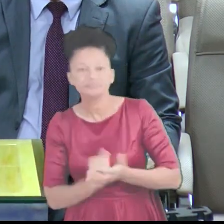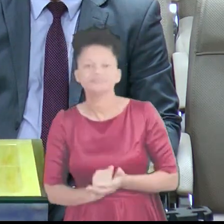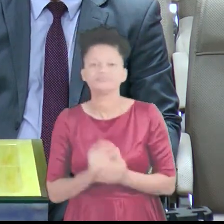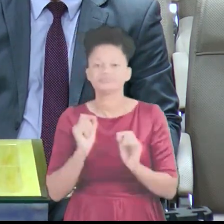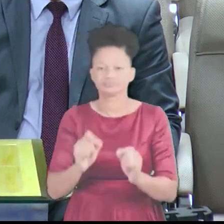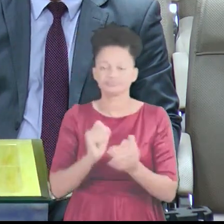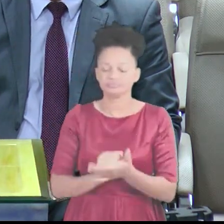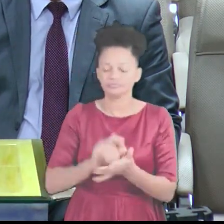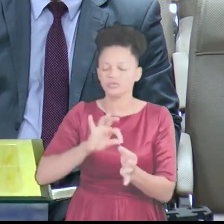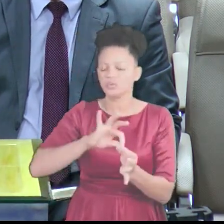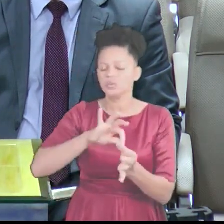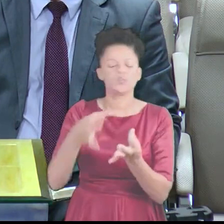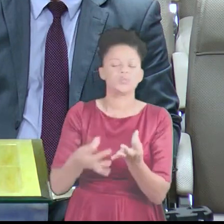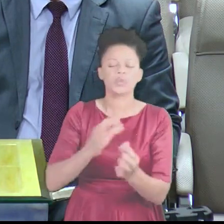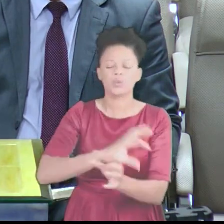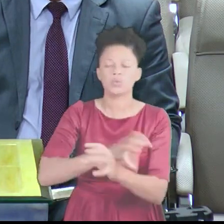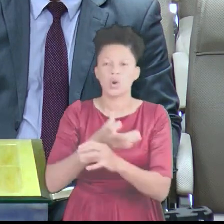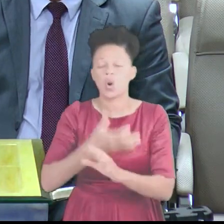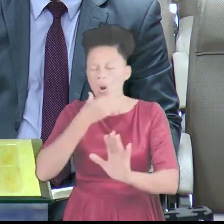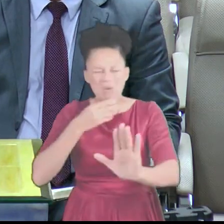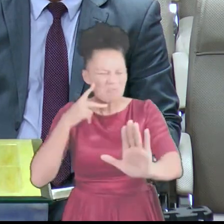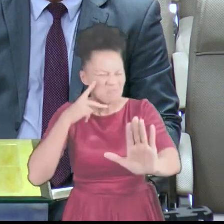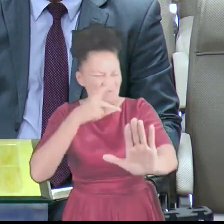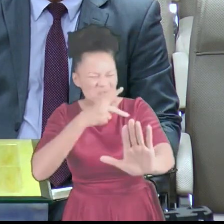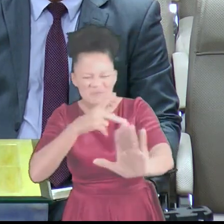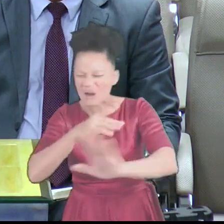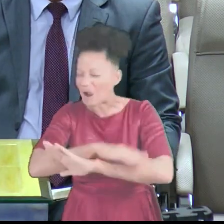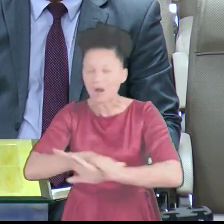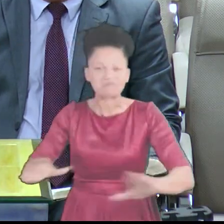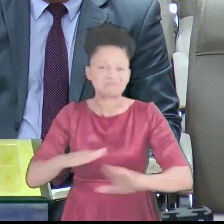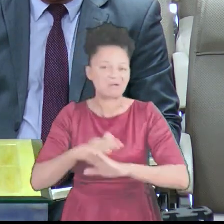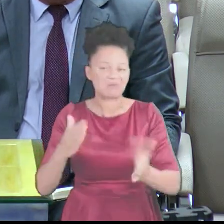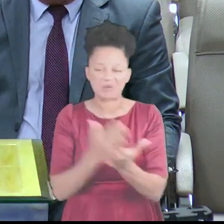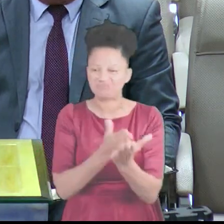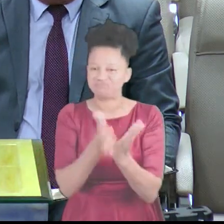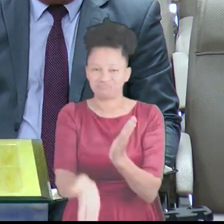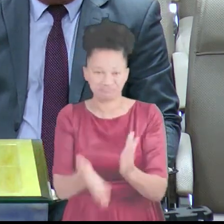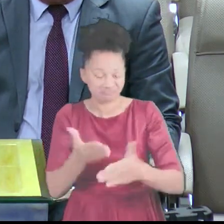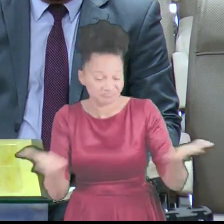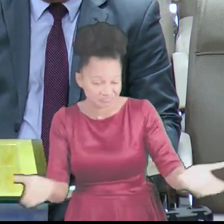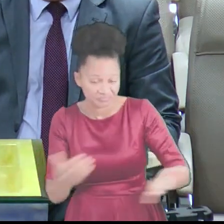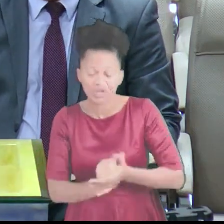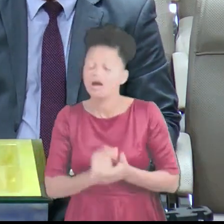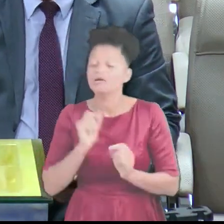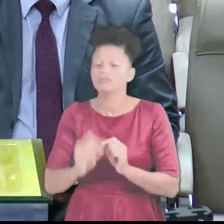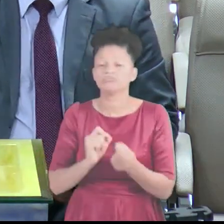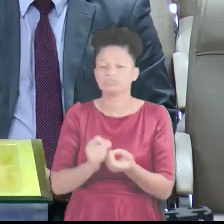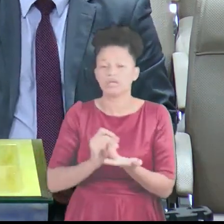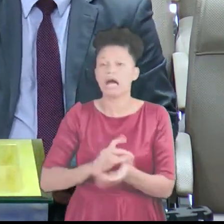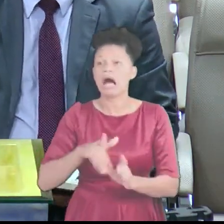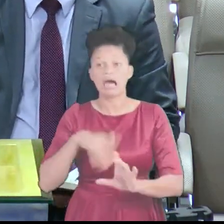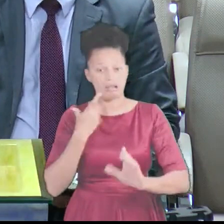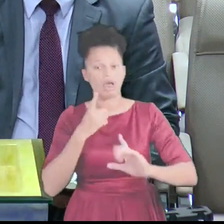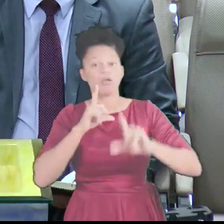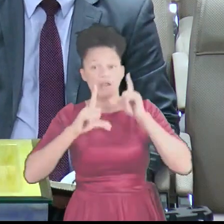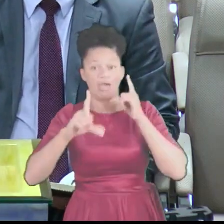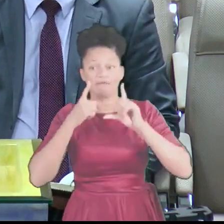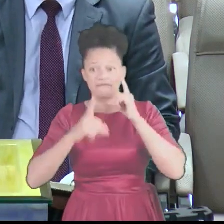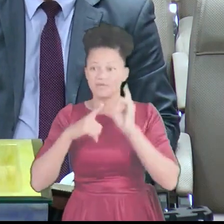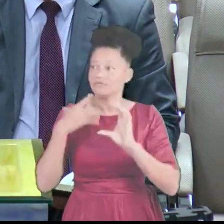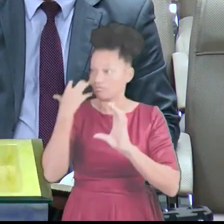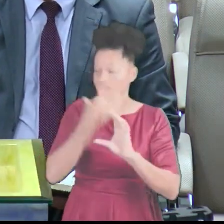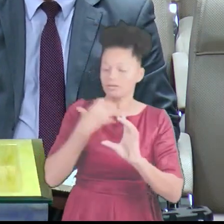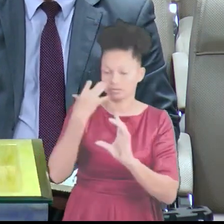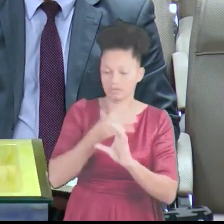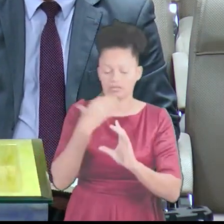Morreu, virou osso, era um profeta e deixou de ser. Morreu, virou osso, era um levita e deixou de